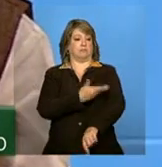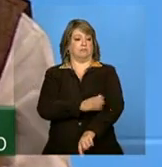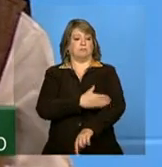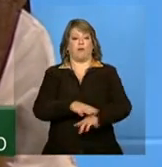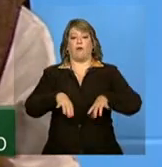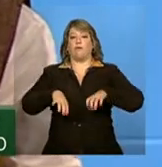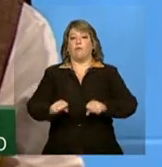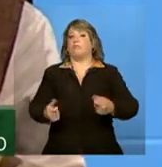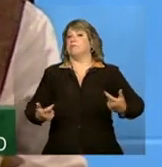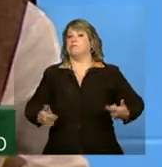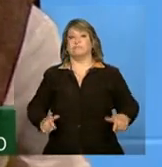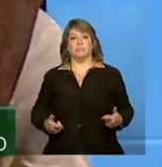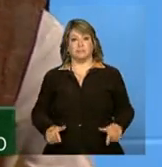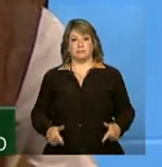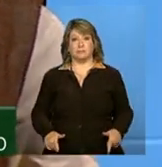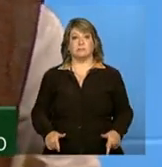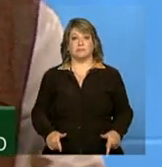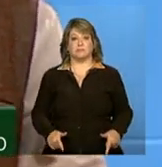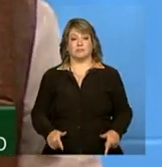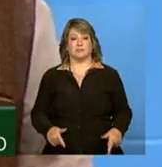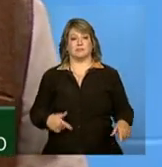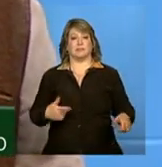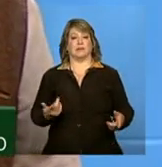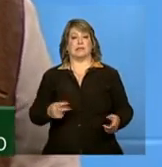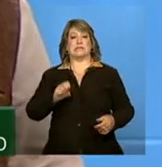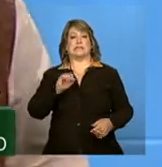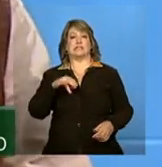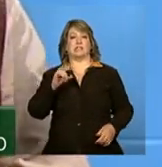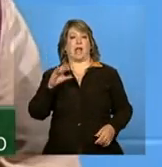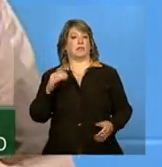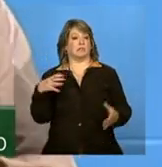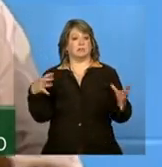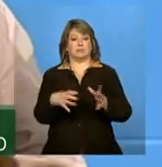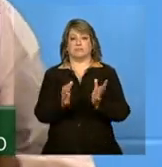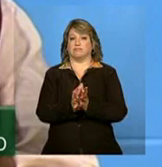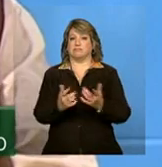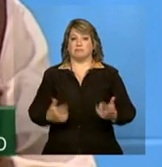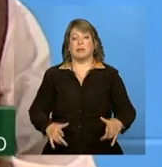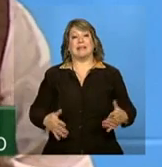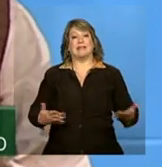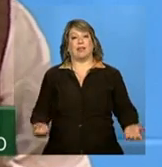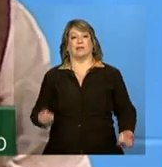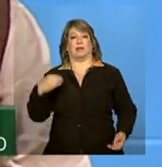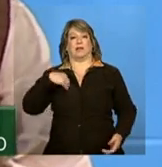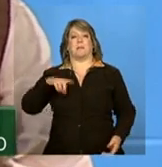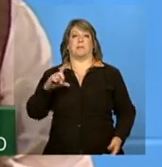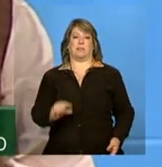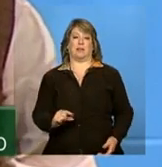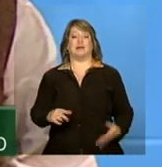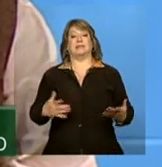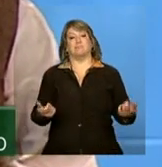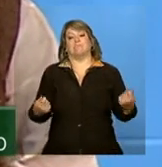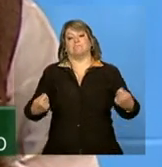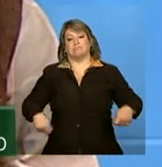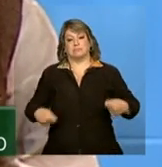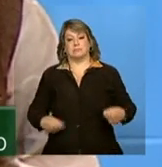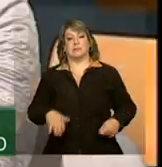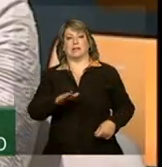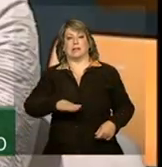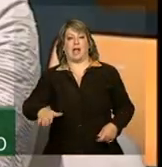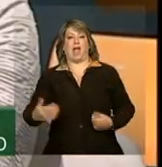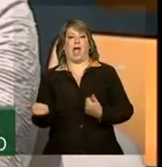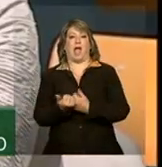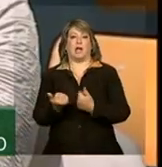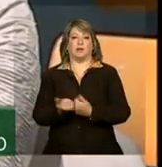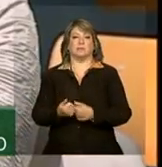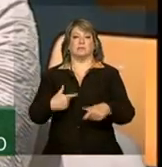não capacitado, não fazem parte de sindicatos, etc. Então, tem um rendimento muito baixo e acabam tendo que recorrer ao trabalho infantil. Então, a gente